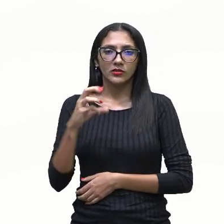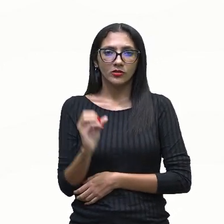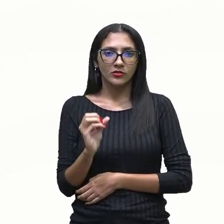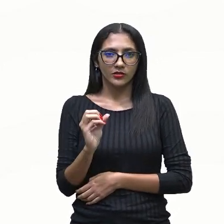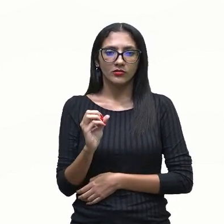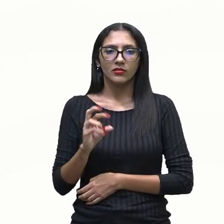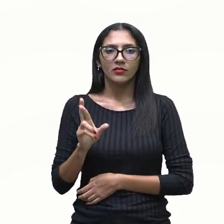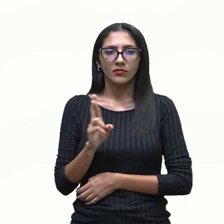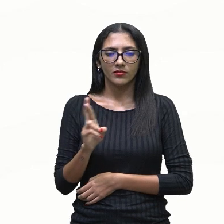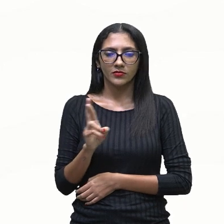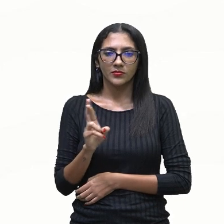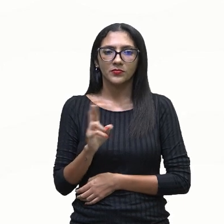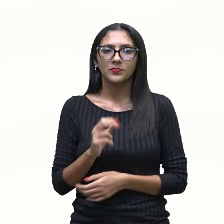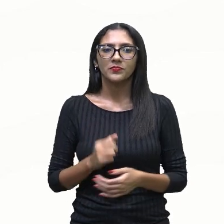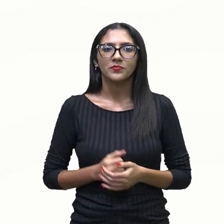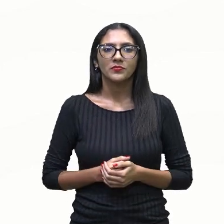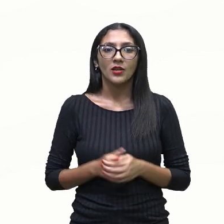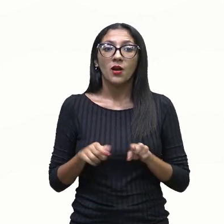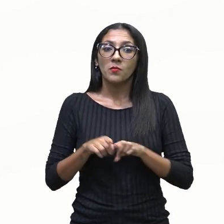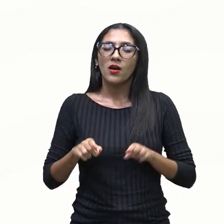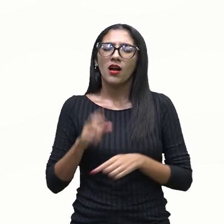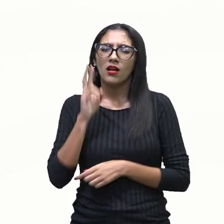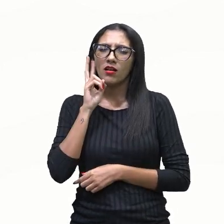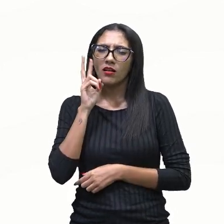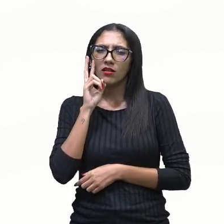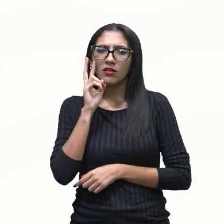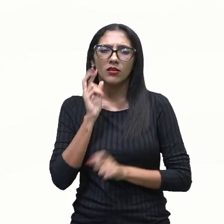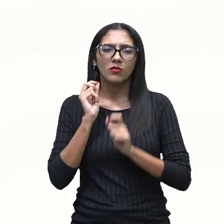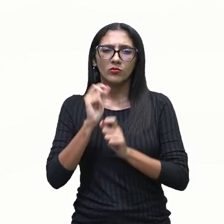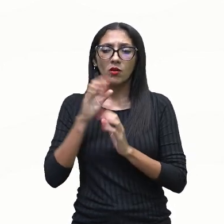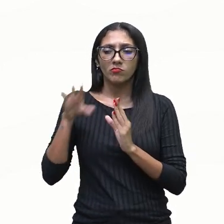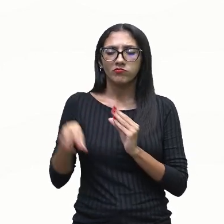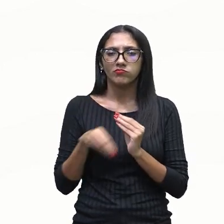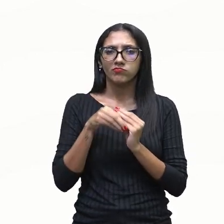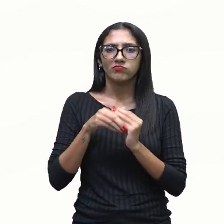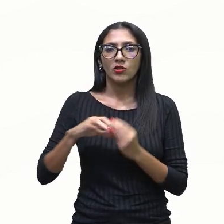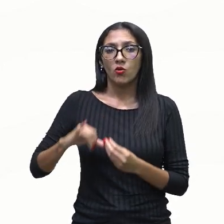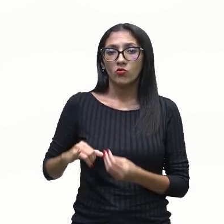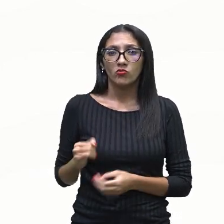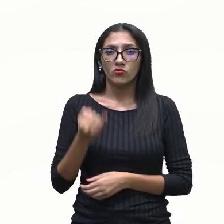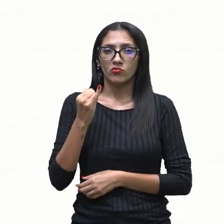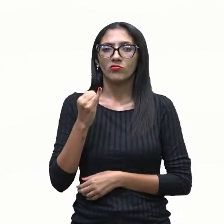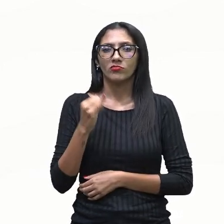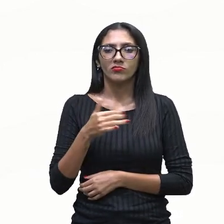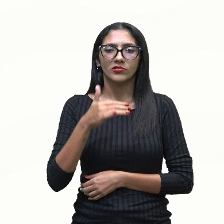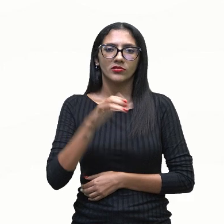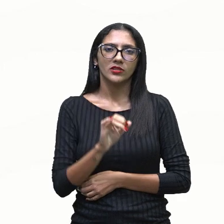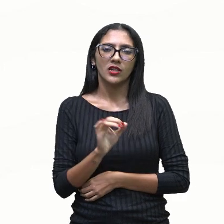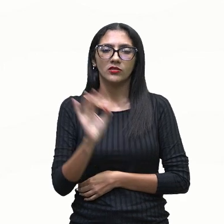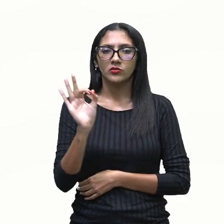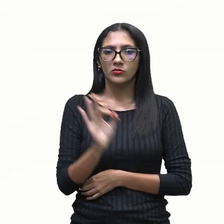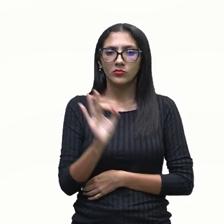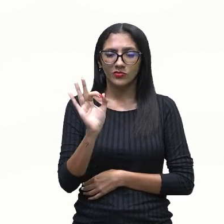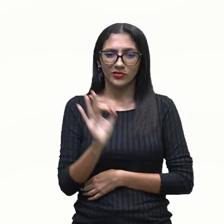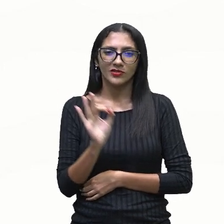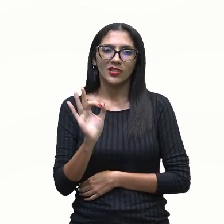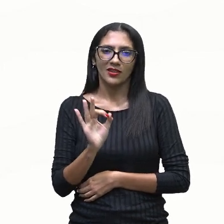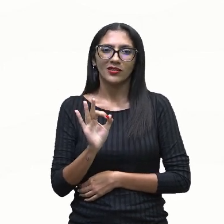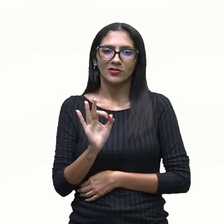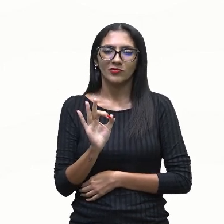R$230. Só que nós temos que acrescentar aqui essa dívida, 10% em